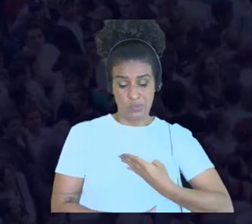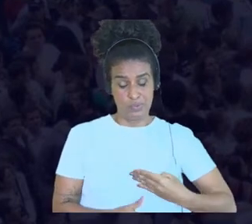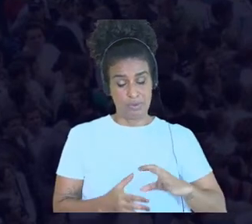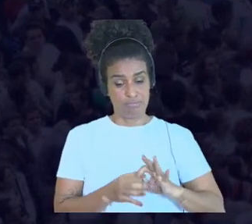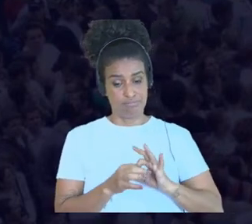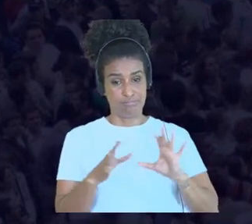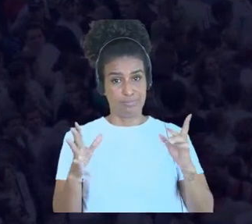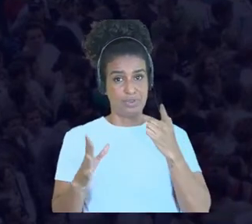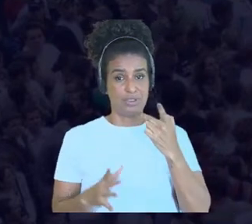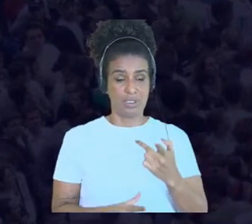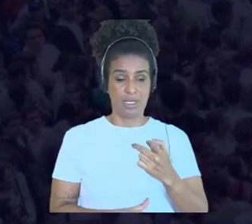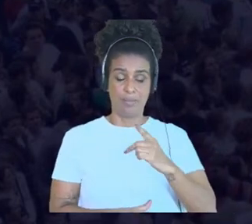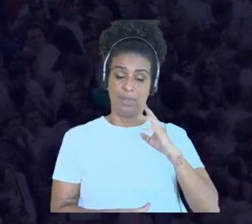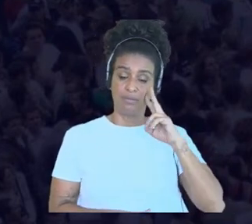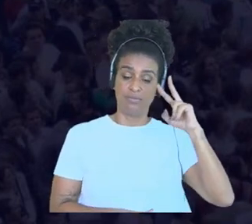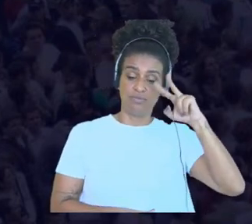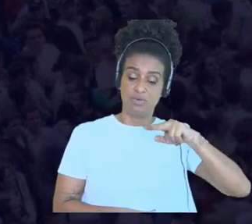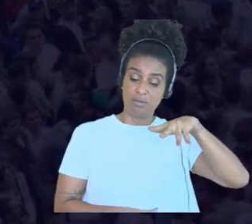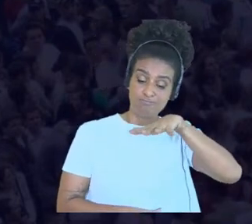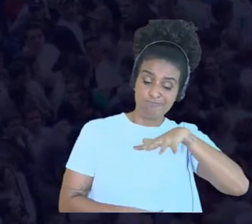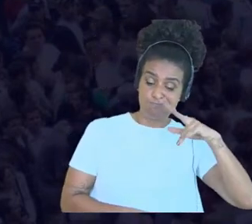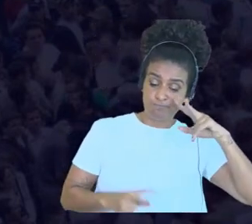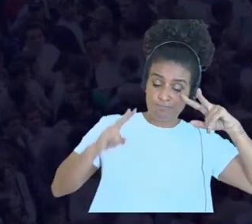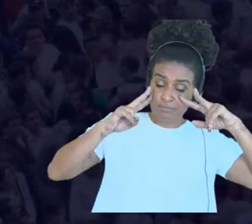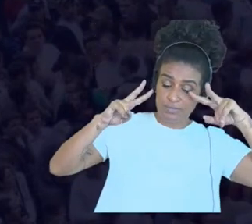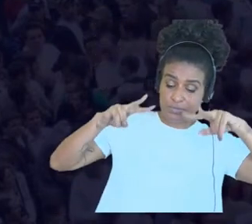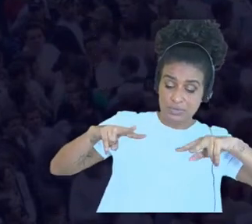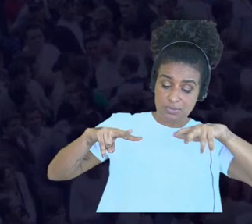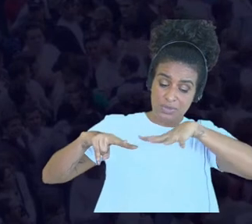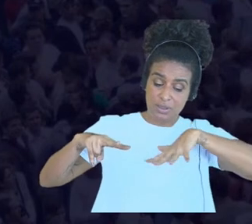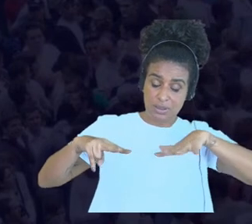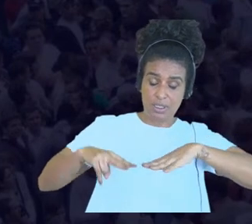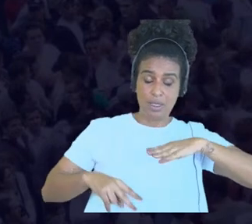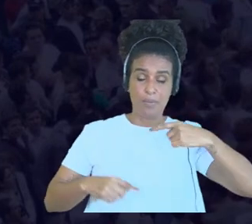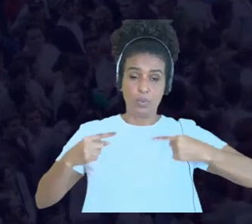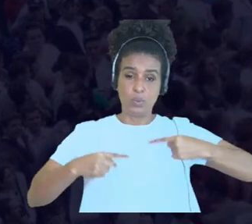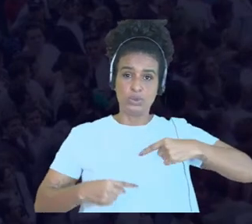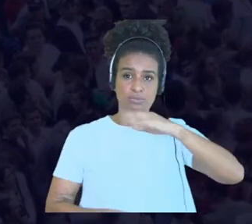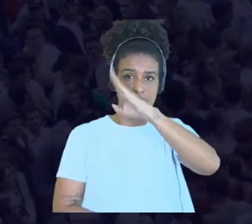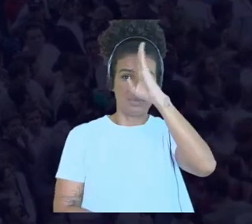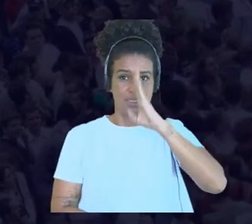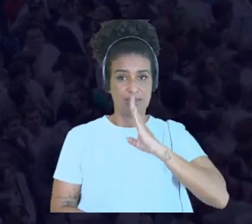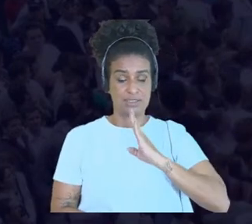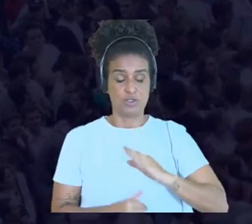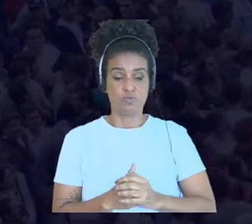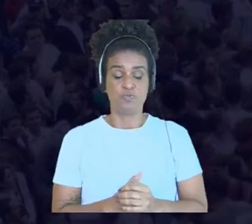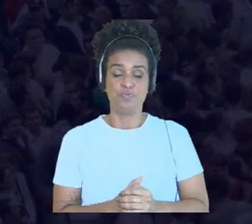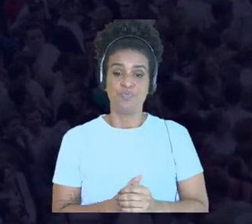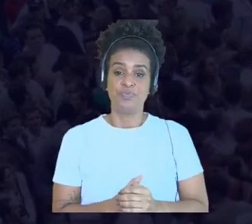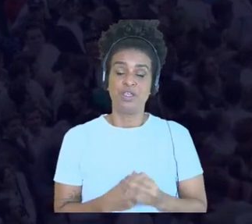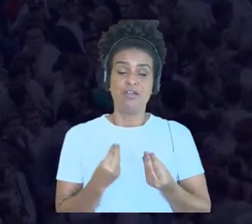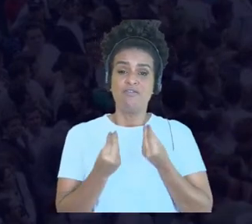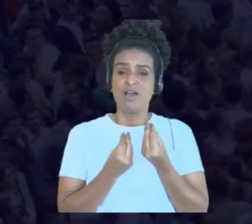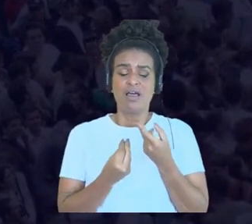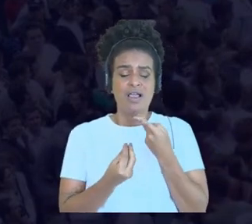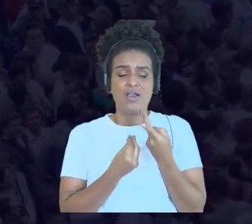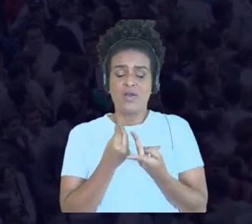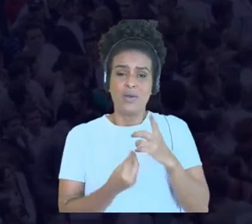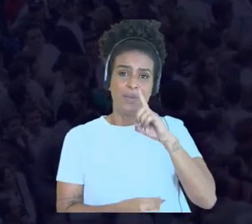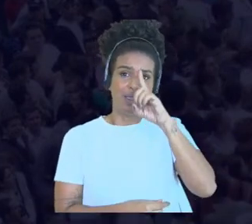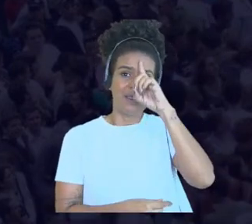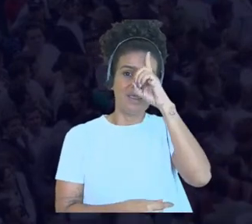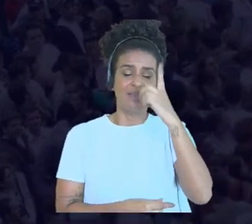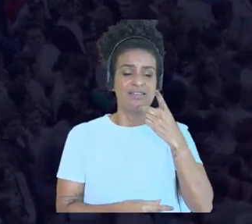Entender a Política Brasileira, publicado aqui pela Conrad Adenauer, inclusive. Eu falava sobre como essa ideia de